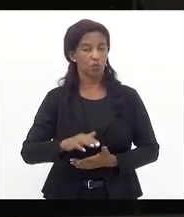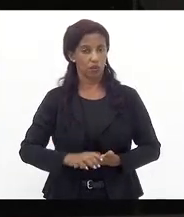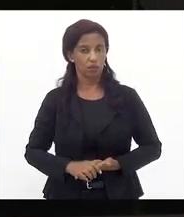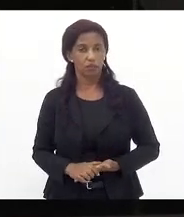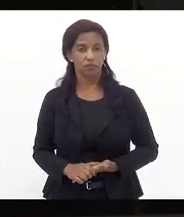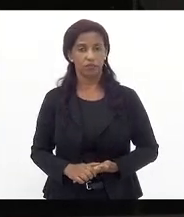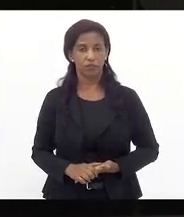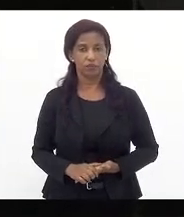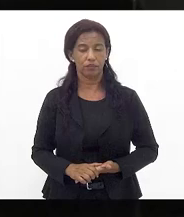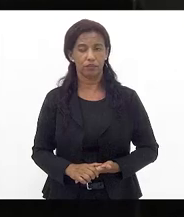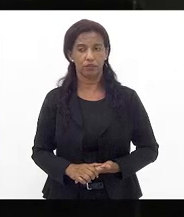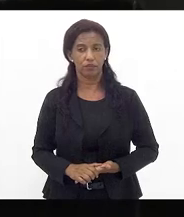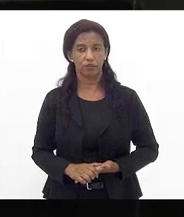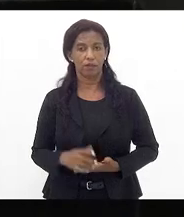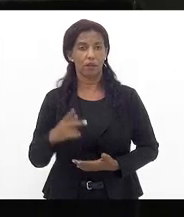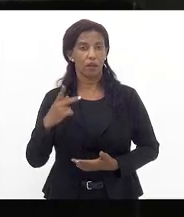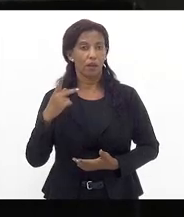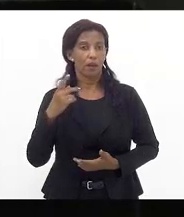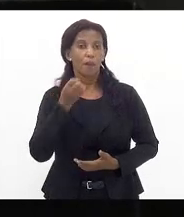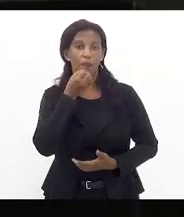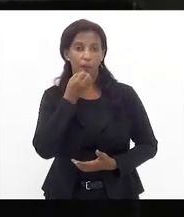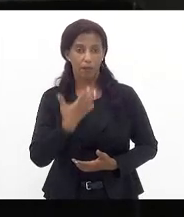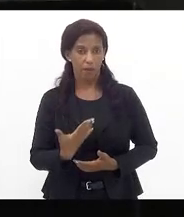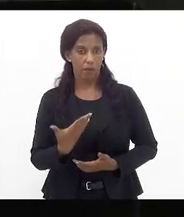palavra para o bem.